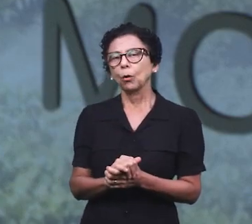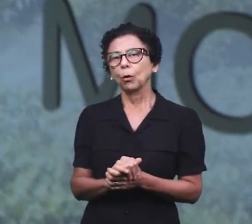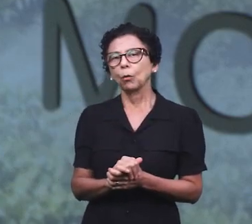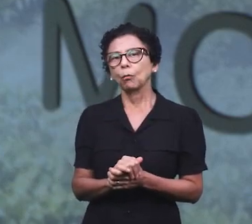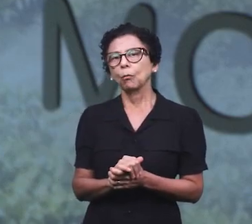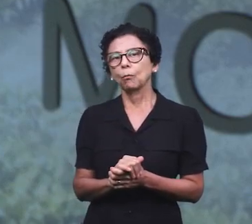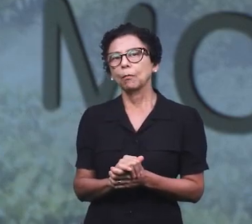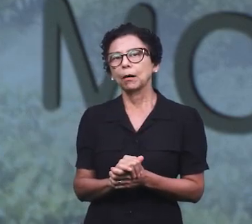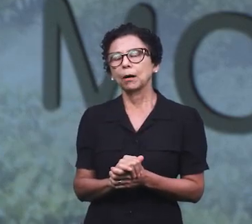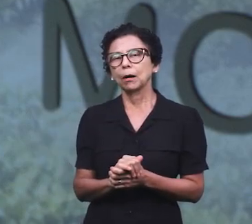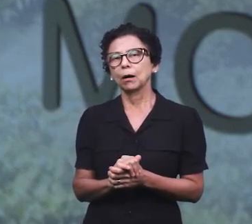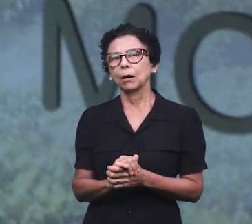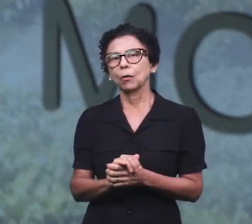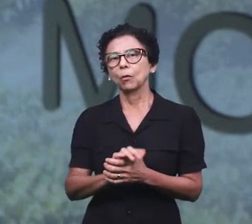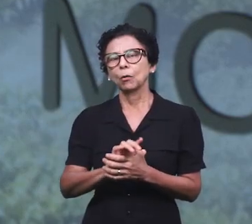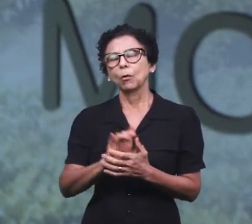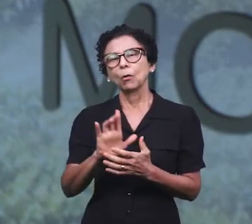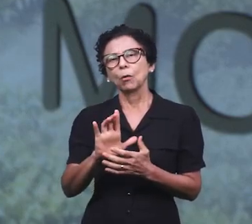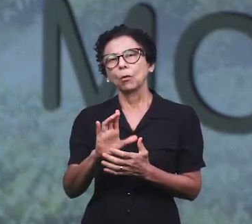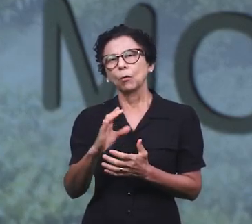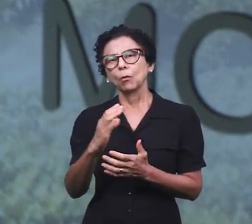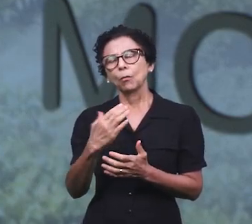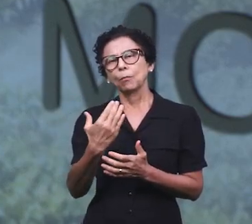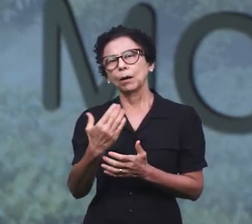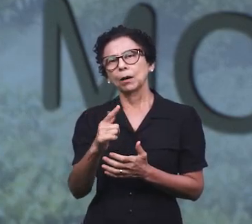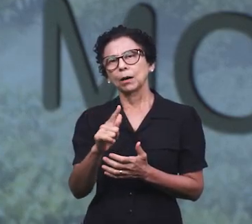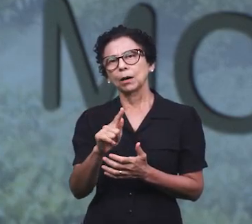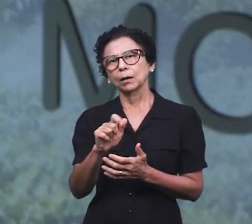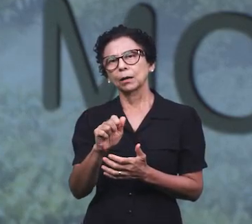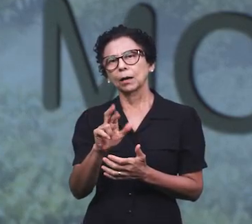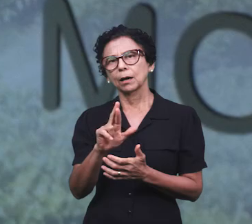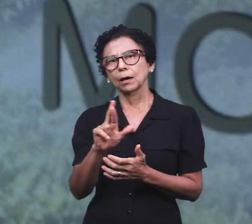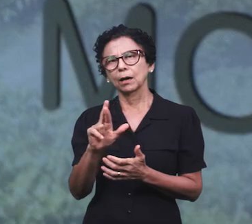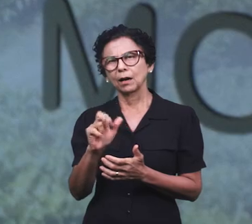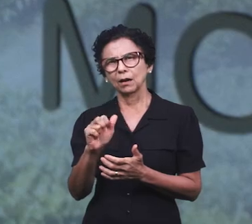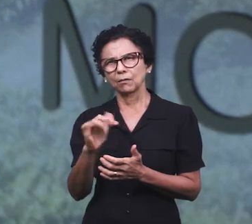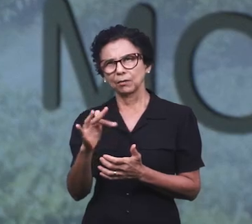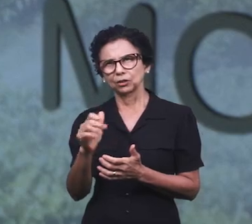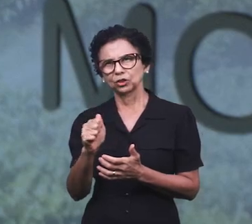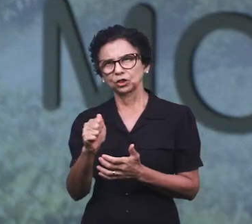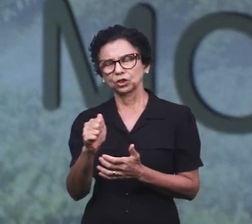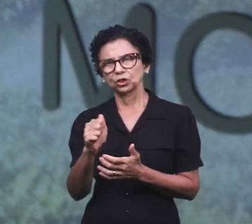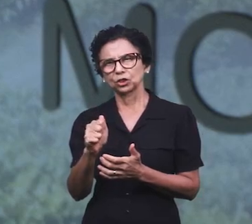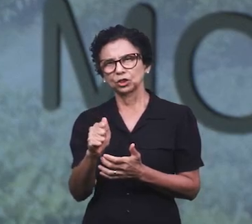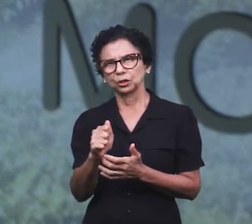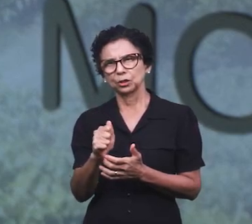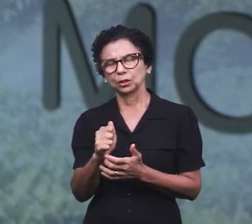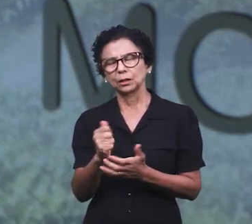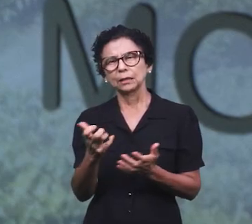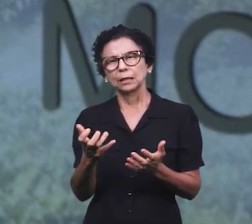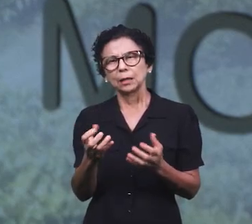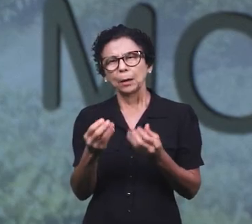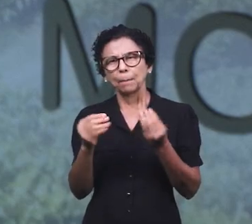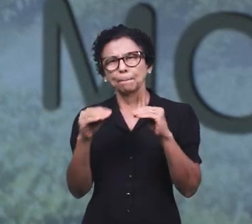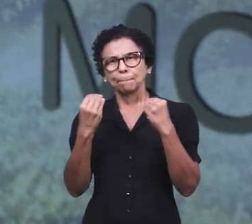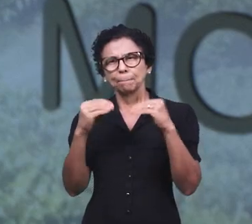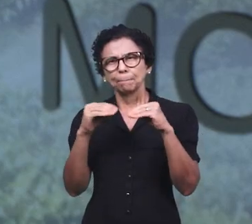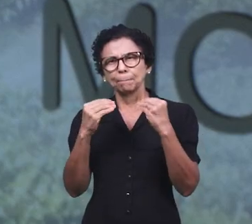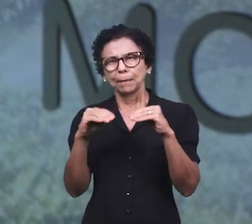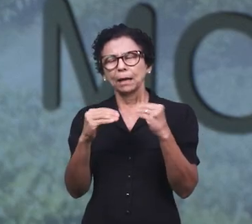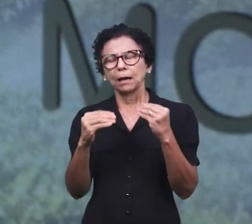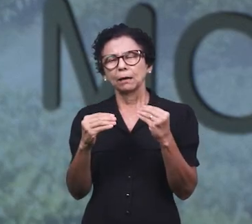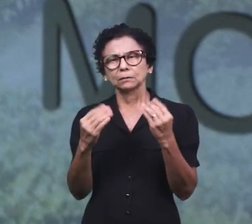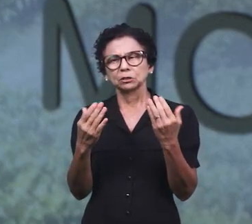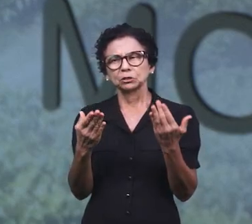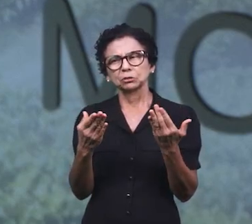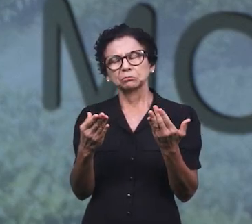PET, reutilizando uma garrafa PET, é possível começar. Você estude sobre o que você quer, se é um tempero,